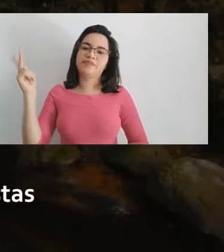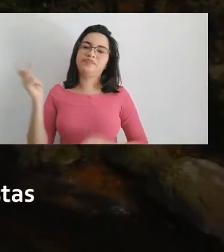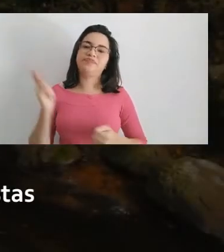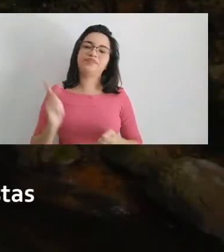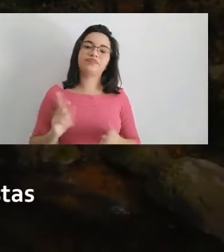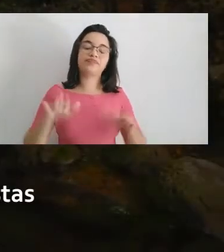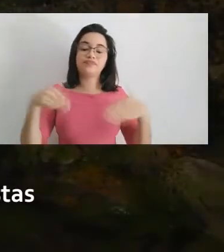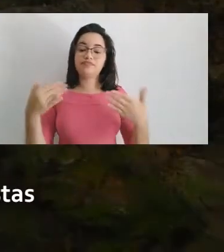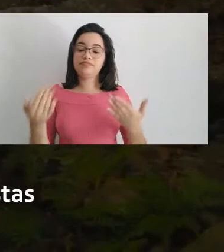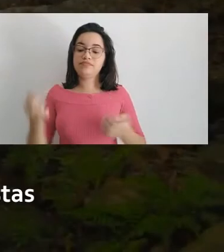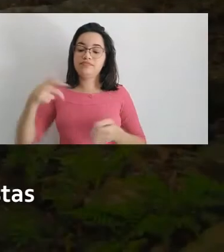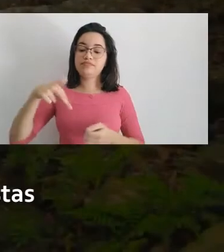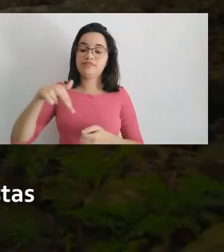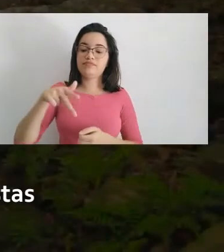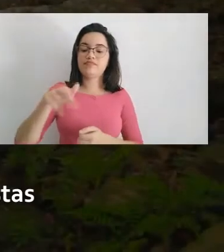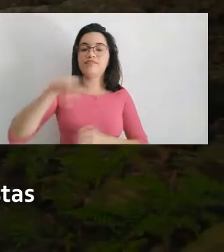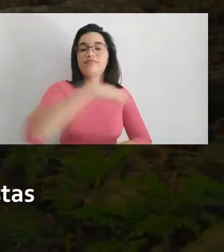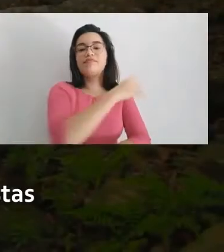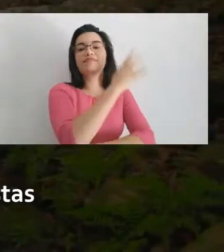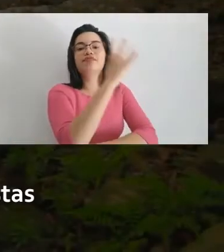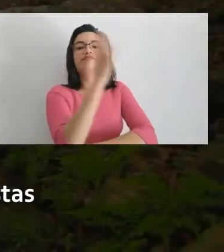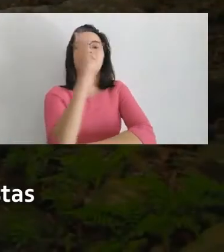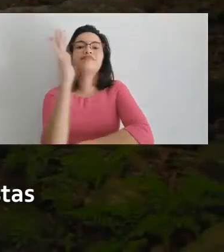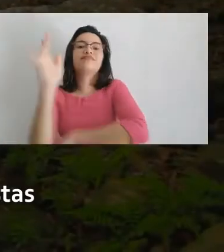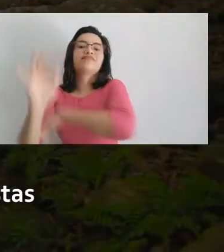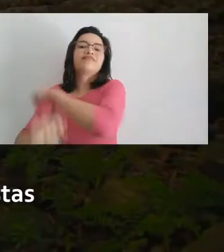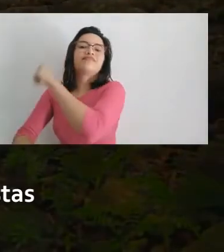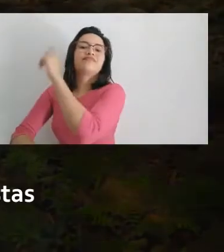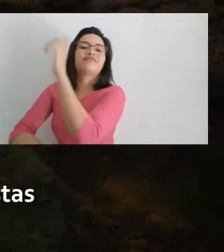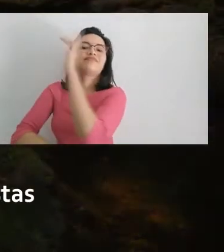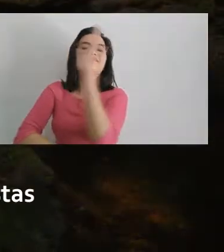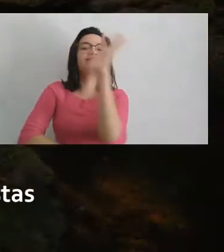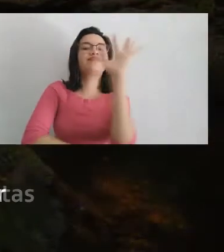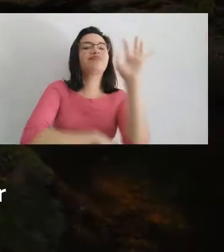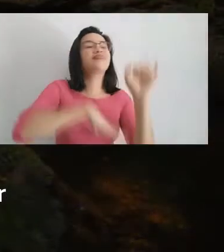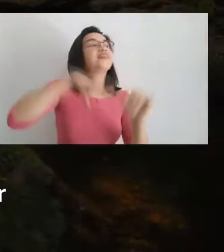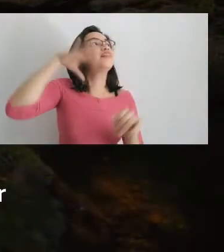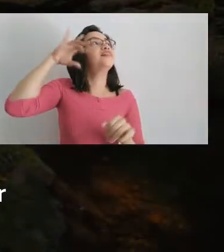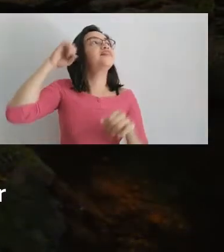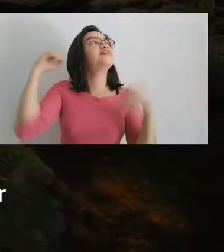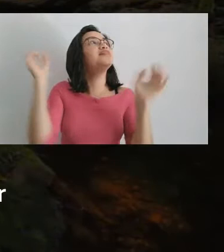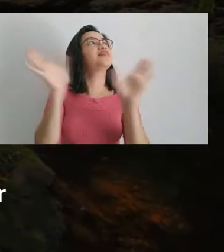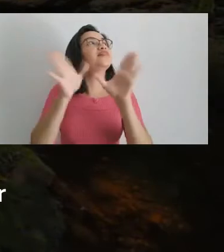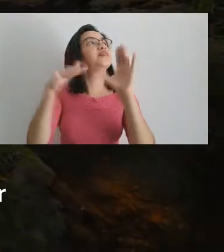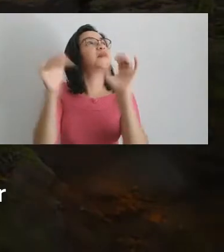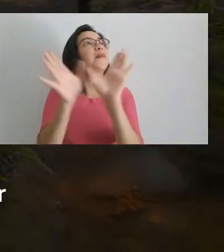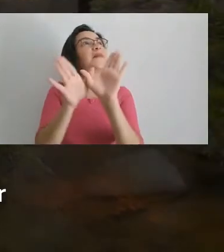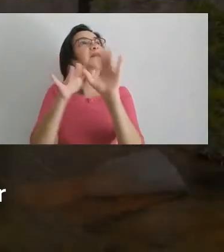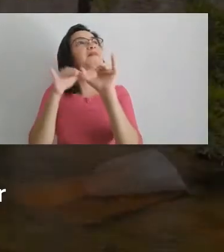Ao caminhar nas matas e florestas, escuto